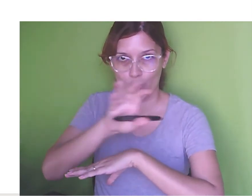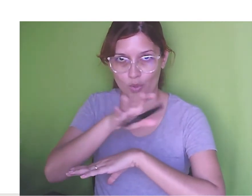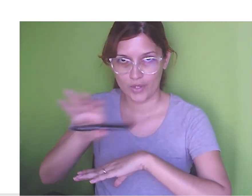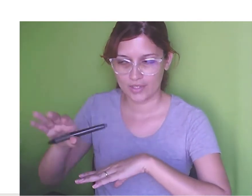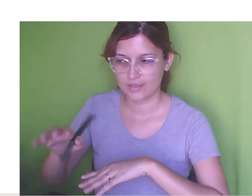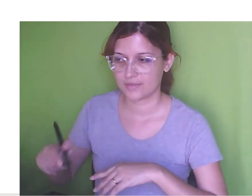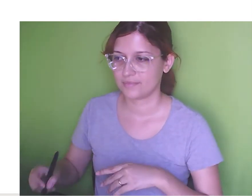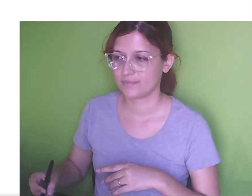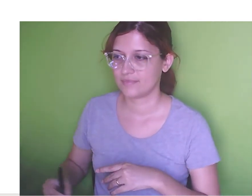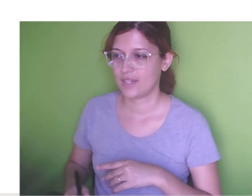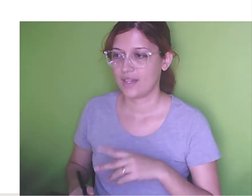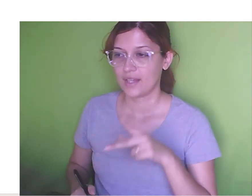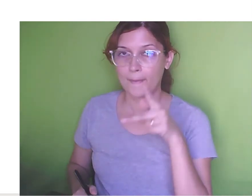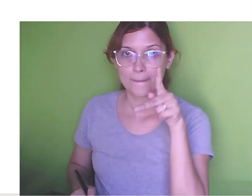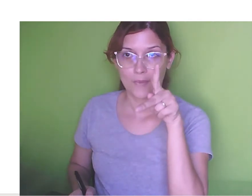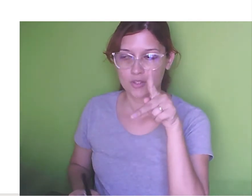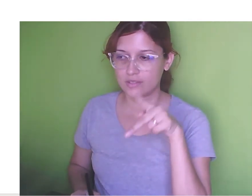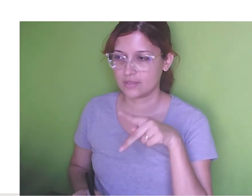e a corrente.